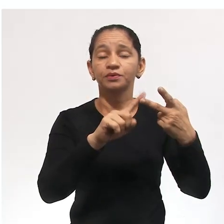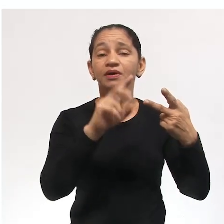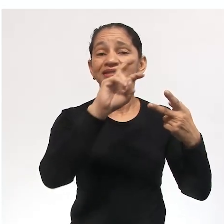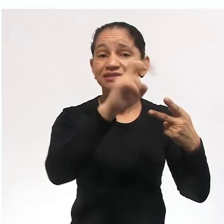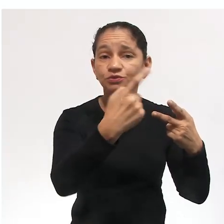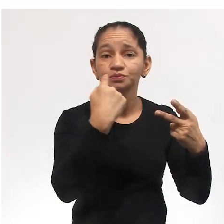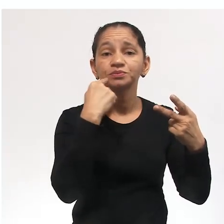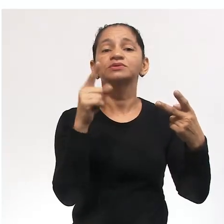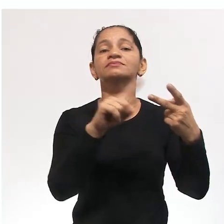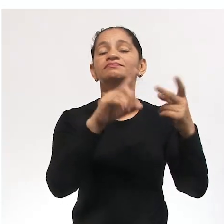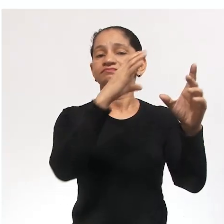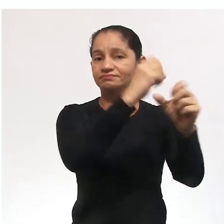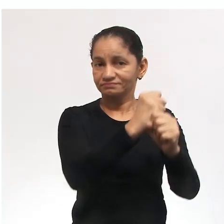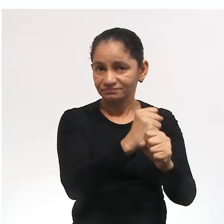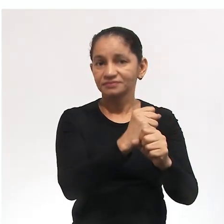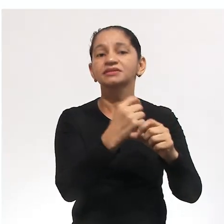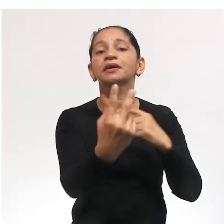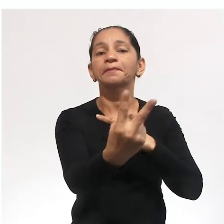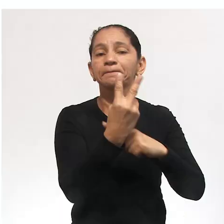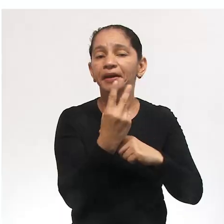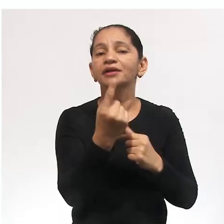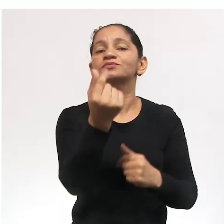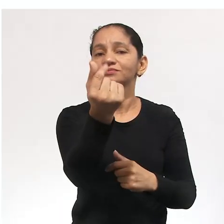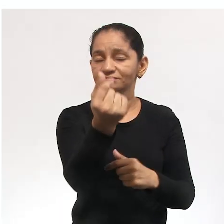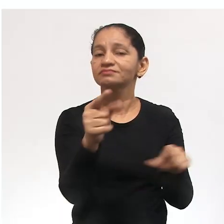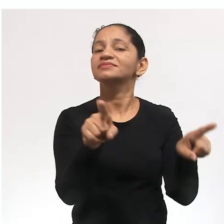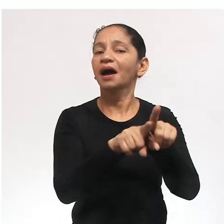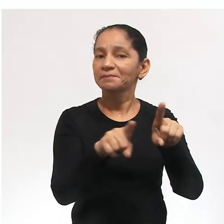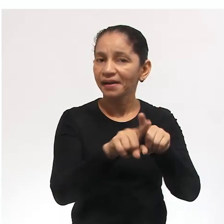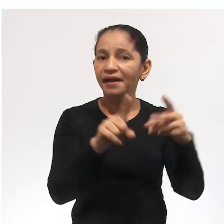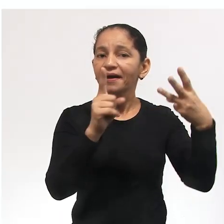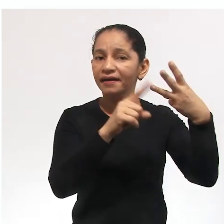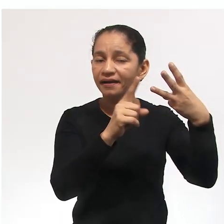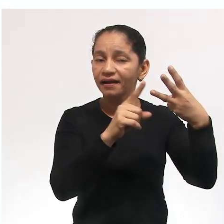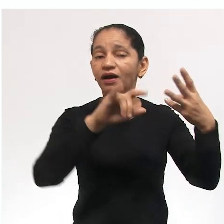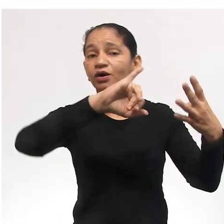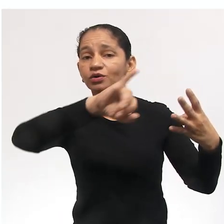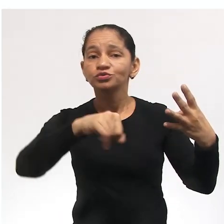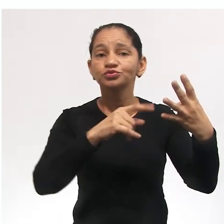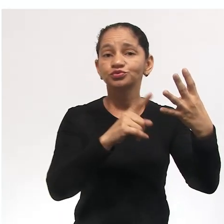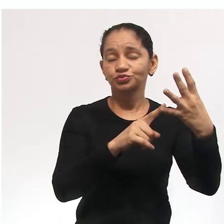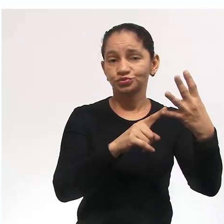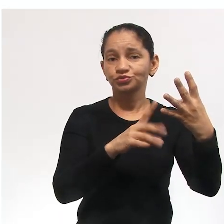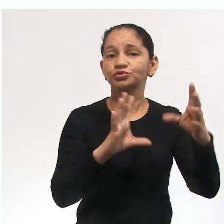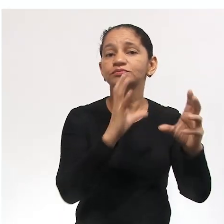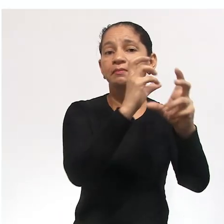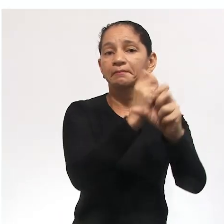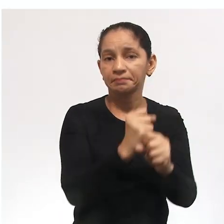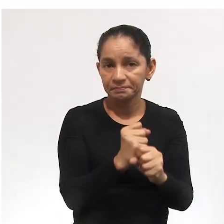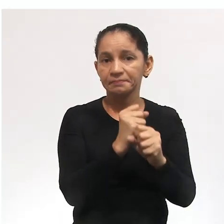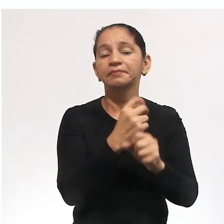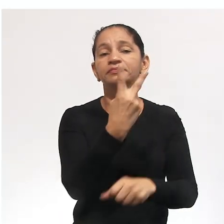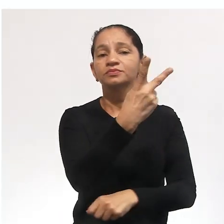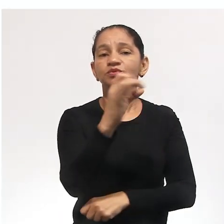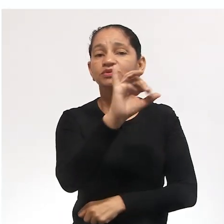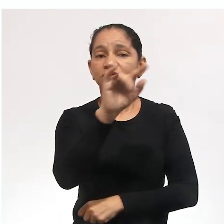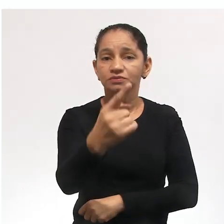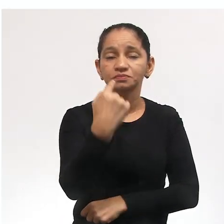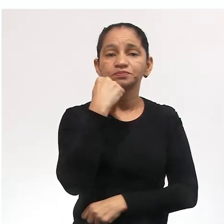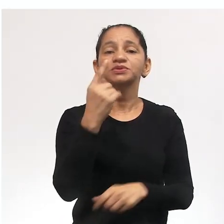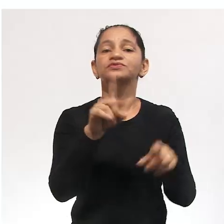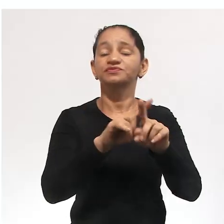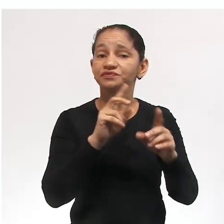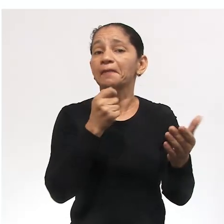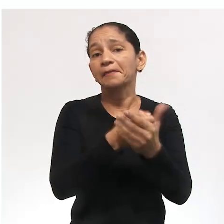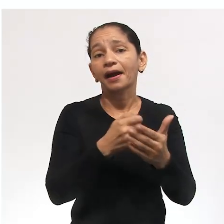não circulante, nós temos um empréstimo bancário de 20 mil. A gente tem esses juros sobre o empréstimo bancário de 200, que a gente, em dado momento,